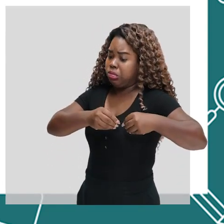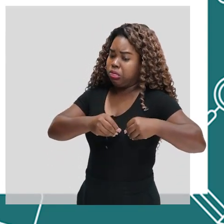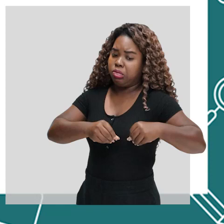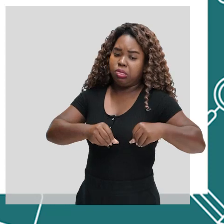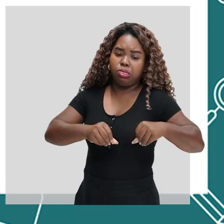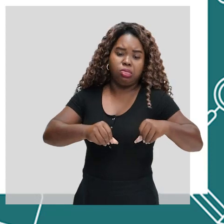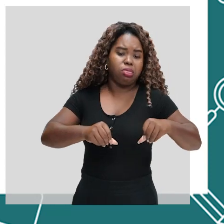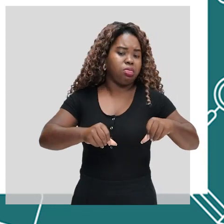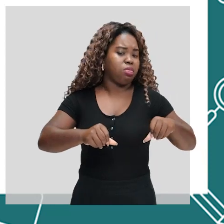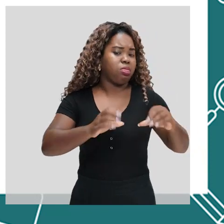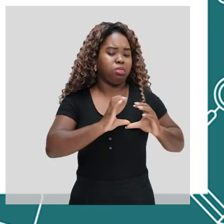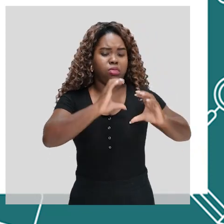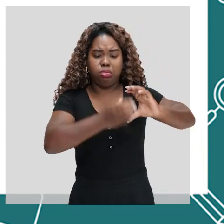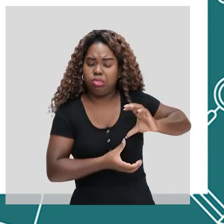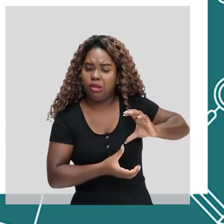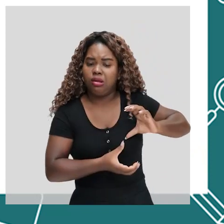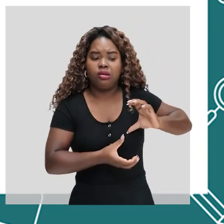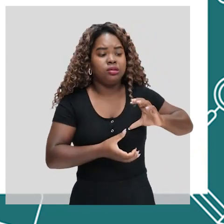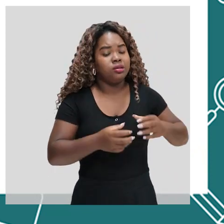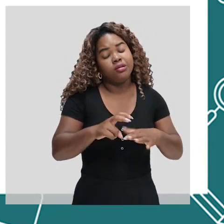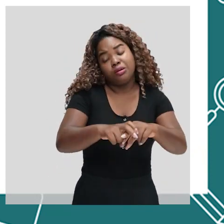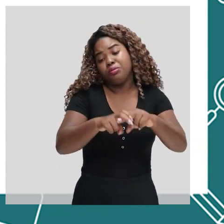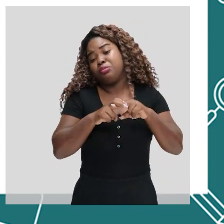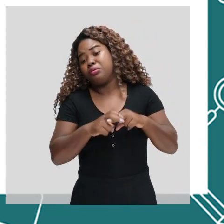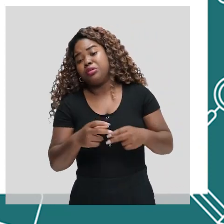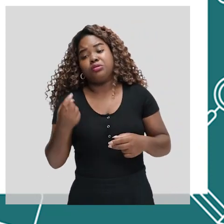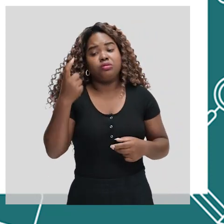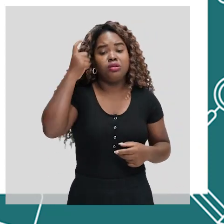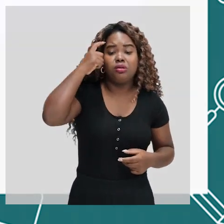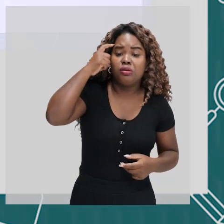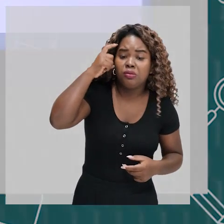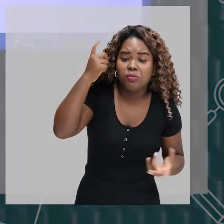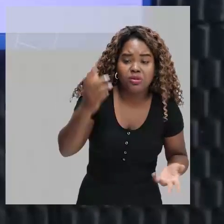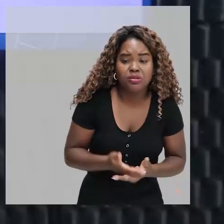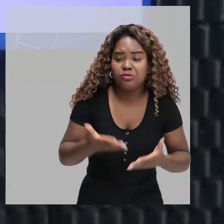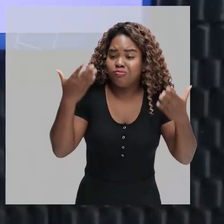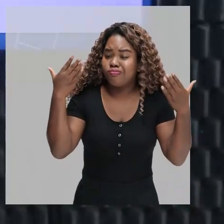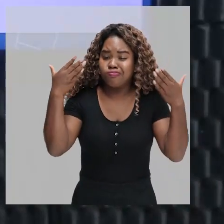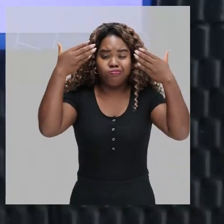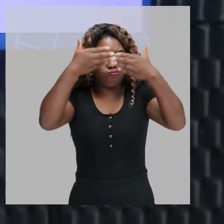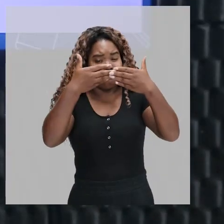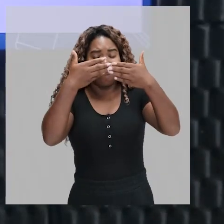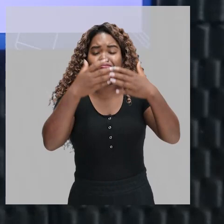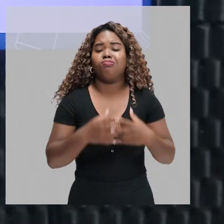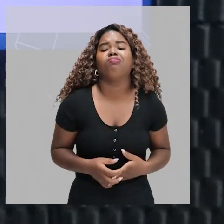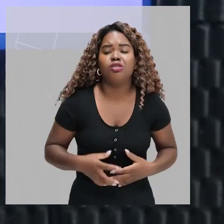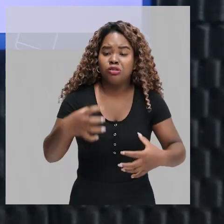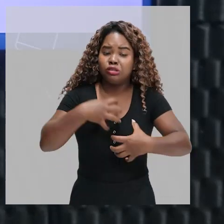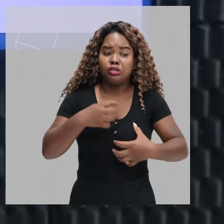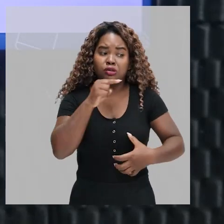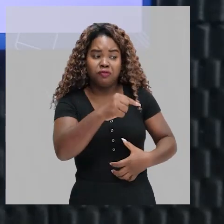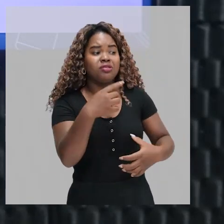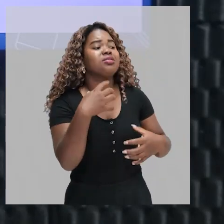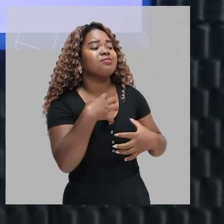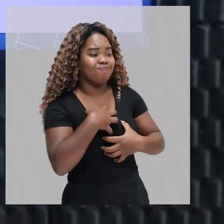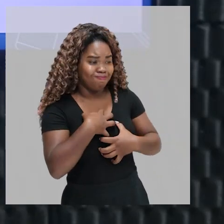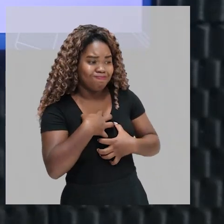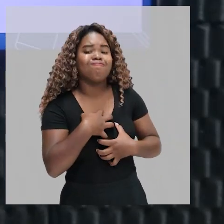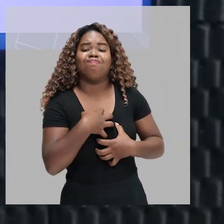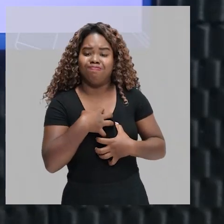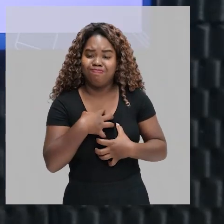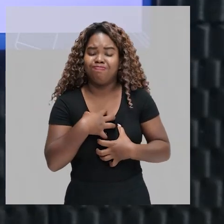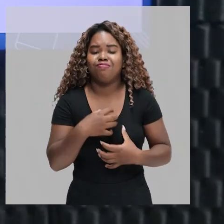assim sem enxergar o sentimento que você está sentindo para você amor para mim é risco